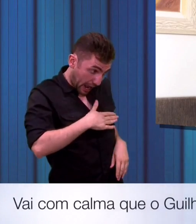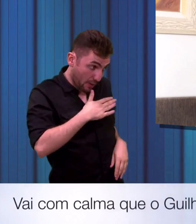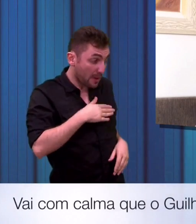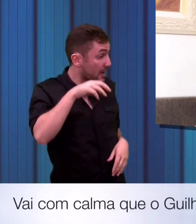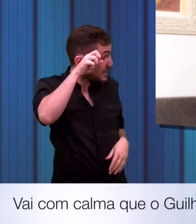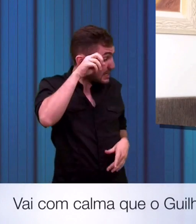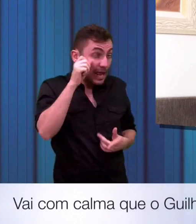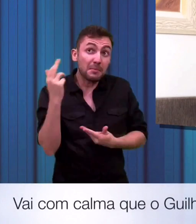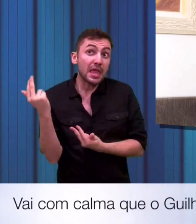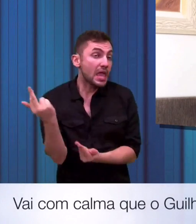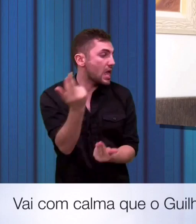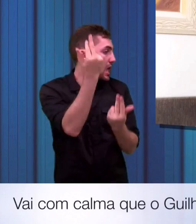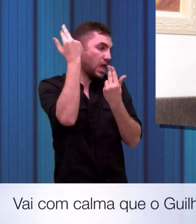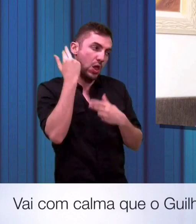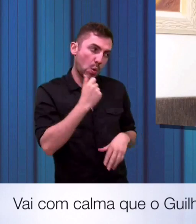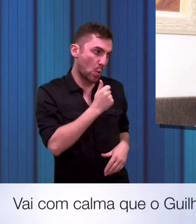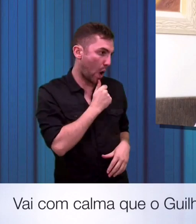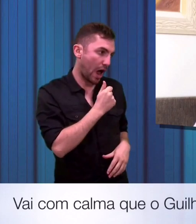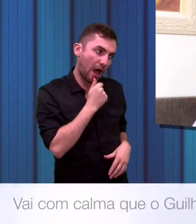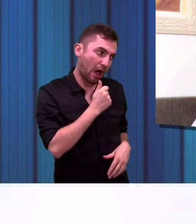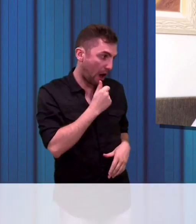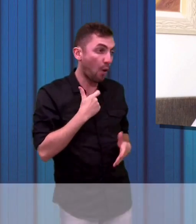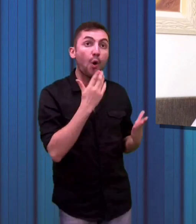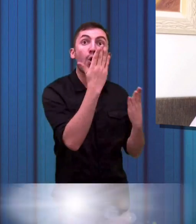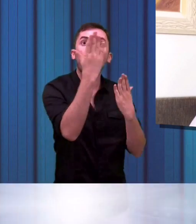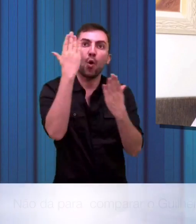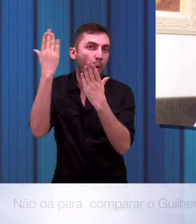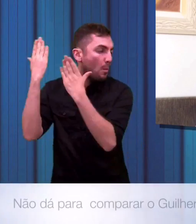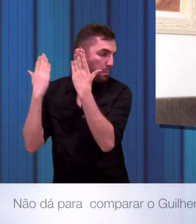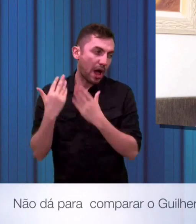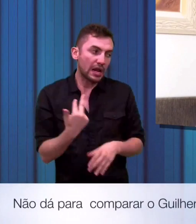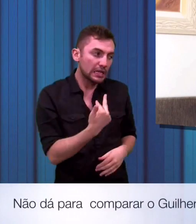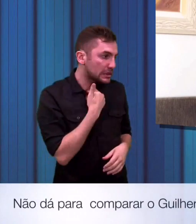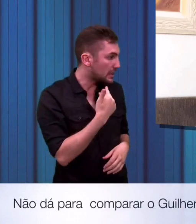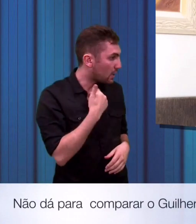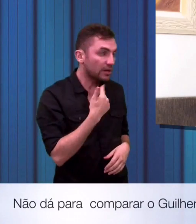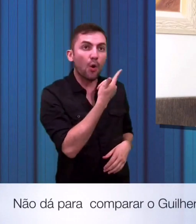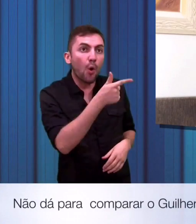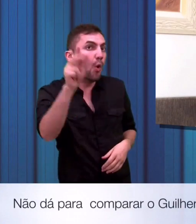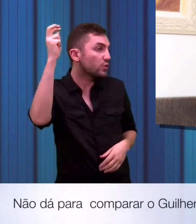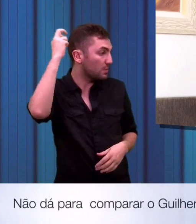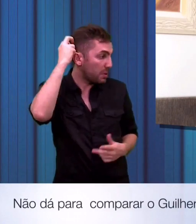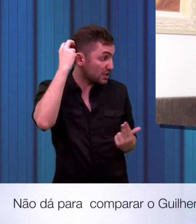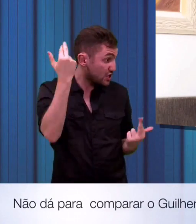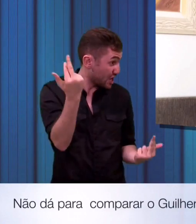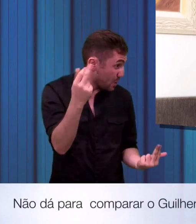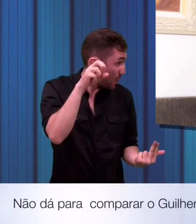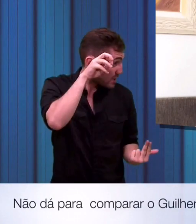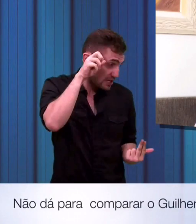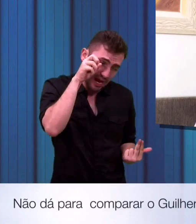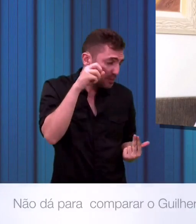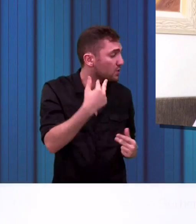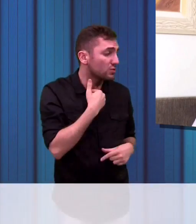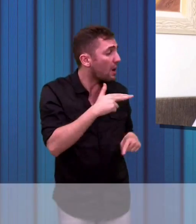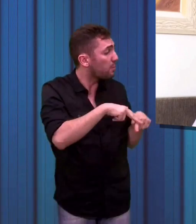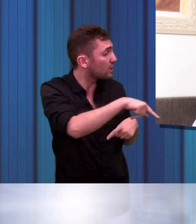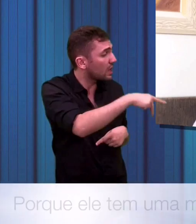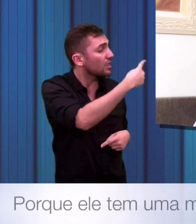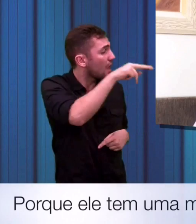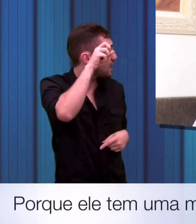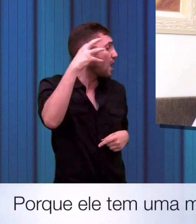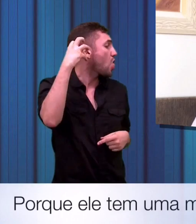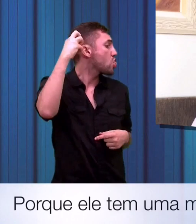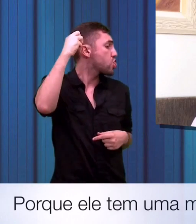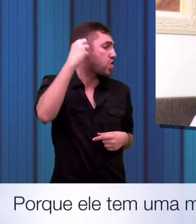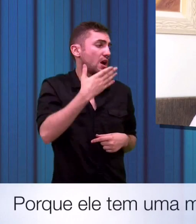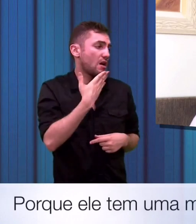com calma, o Guilherme não é igual às outras crianças, não dá para comparar o Guilherme com outros usuários de implante coclear,